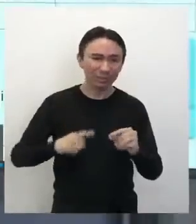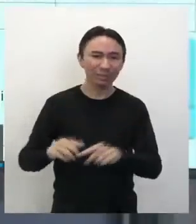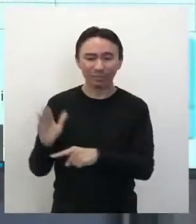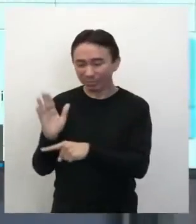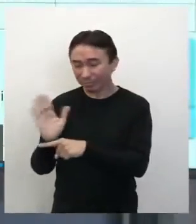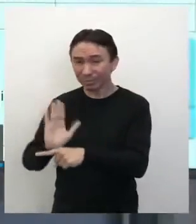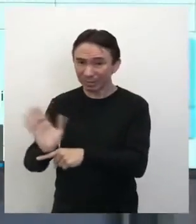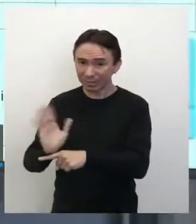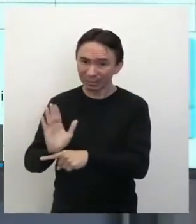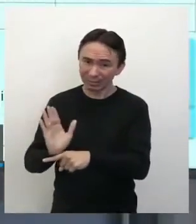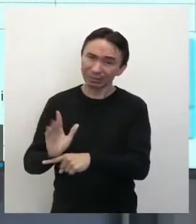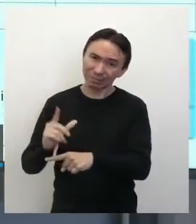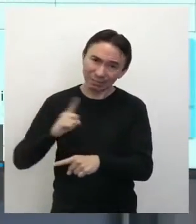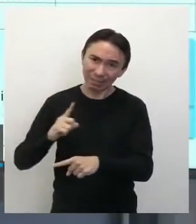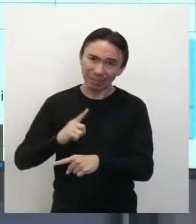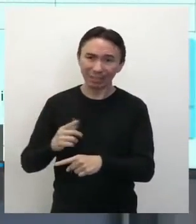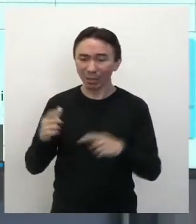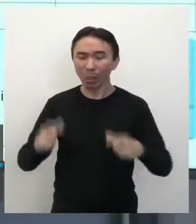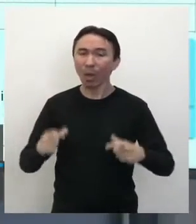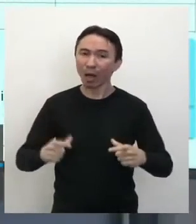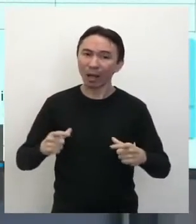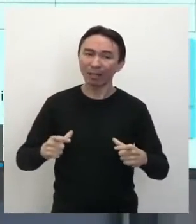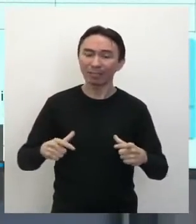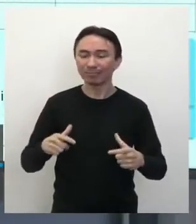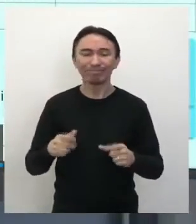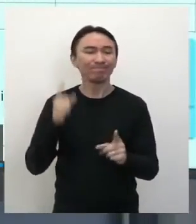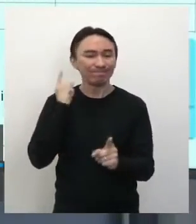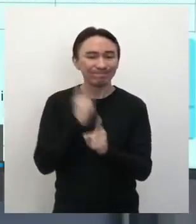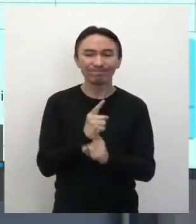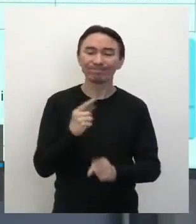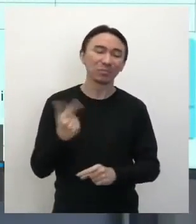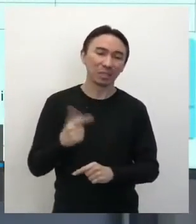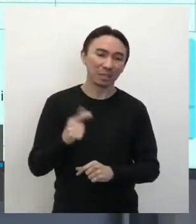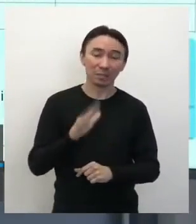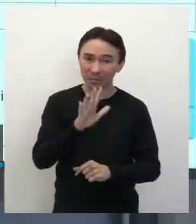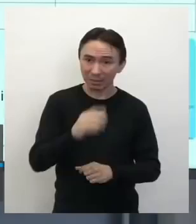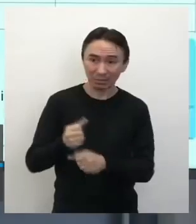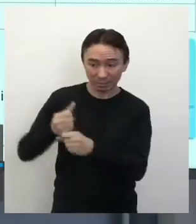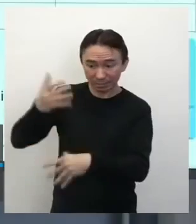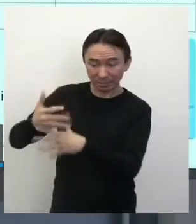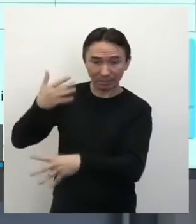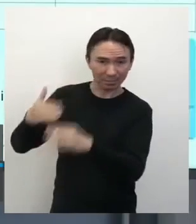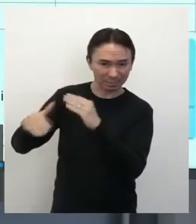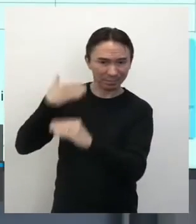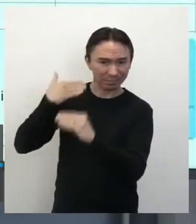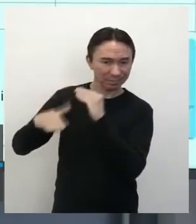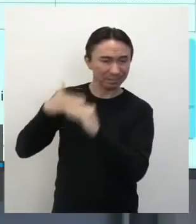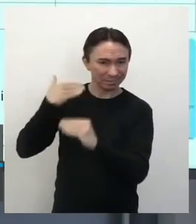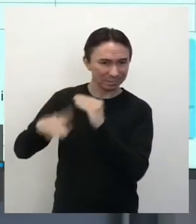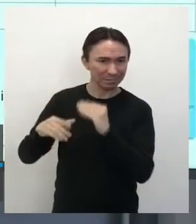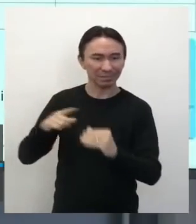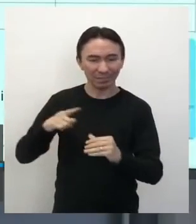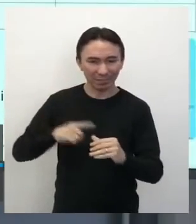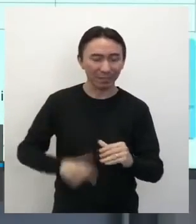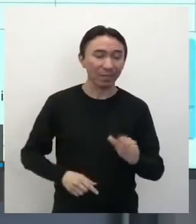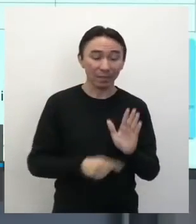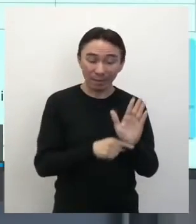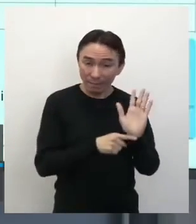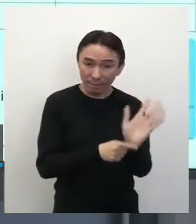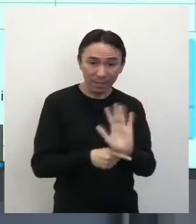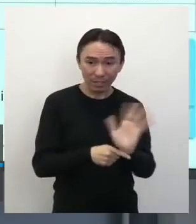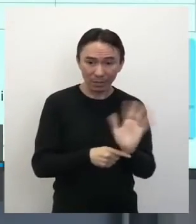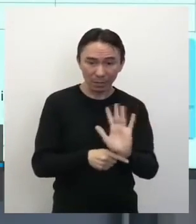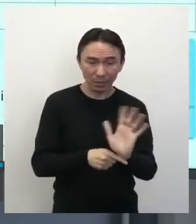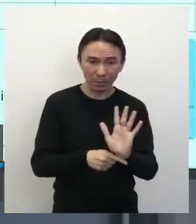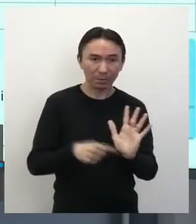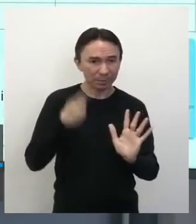encontrei sobre a Oceania, mas a gente vai, enquanto vocês interagem no chat, vocês vão escrevendo aí, vai aparecer, a gente vai colocar um vídeo para vocês, em vez de colocar